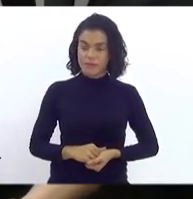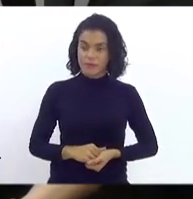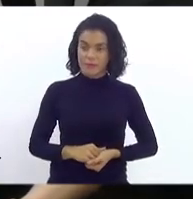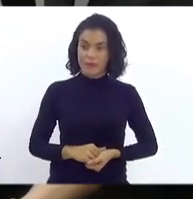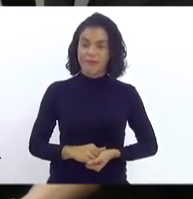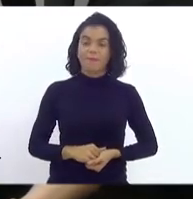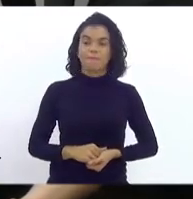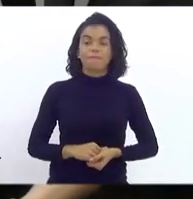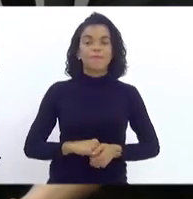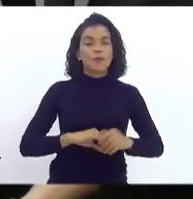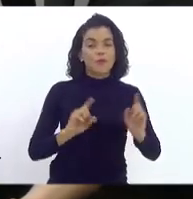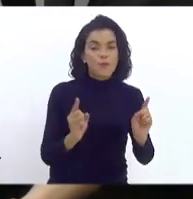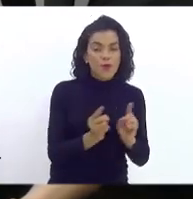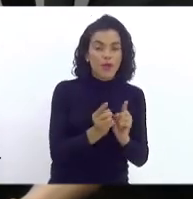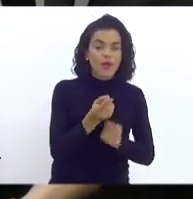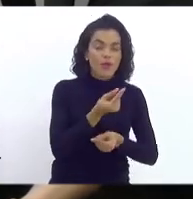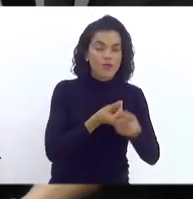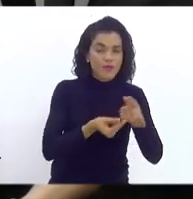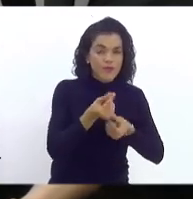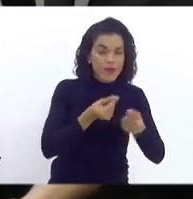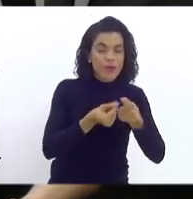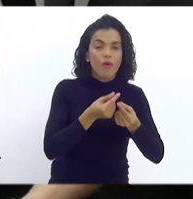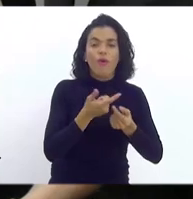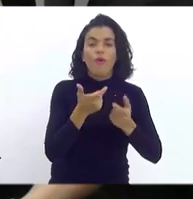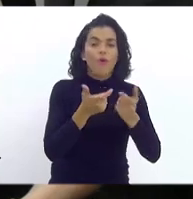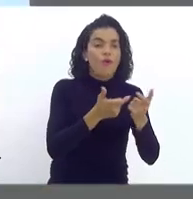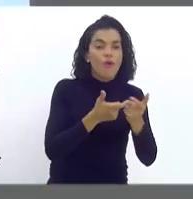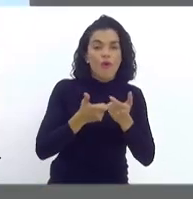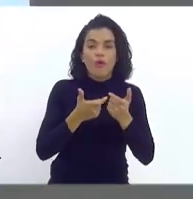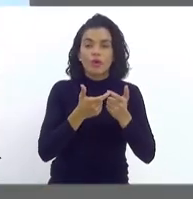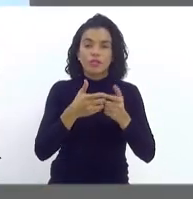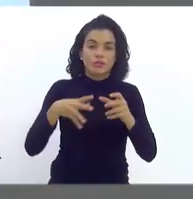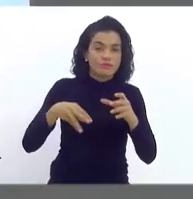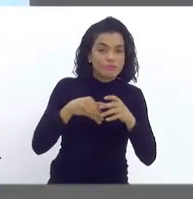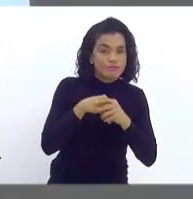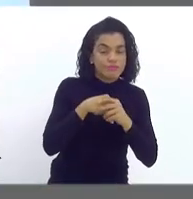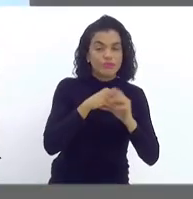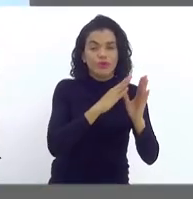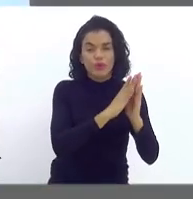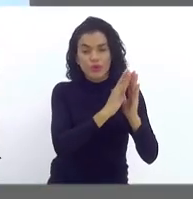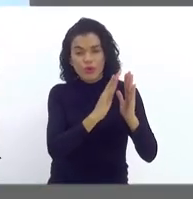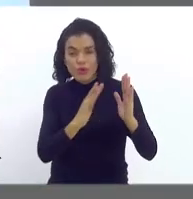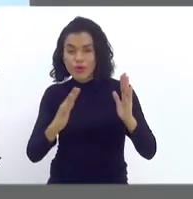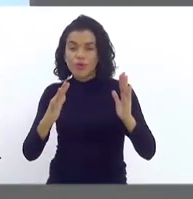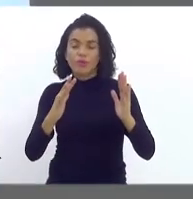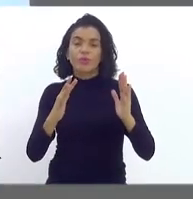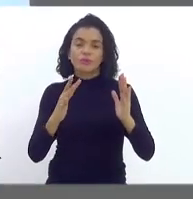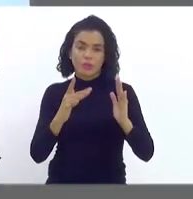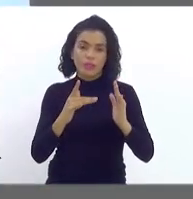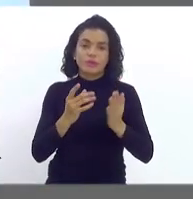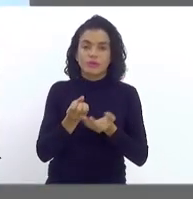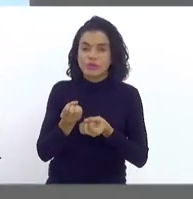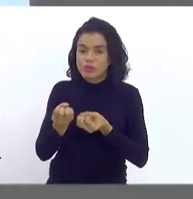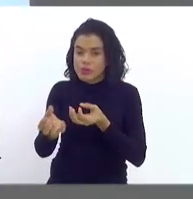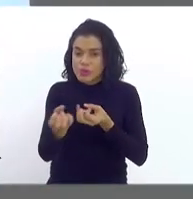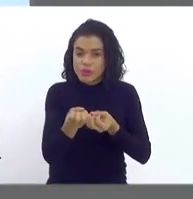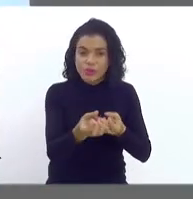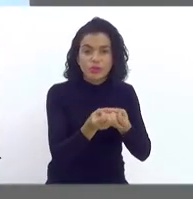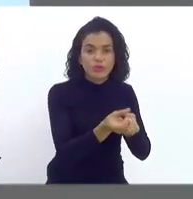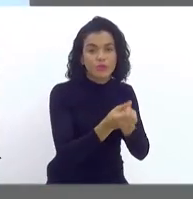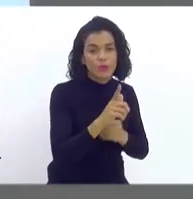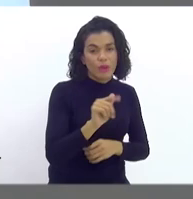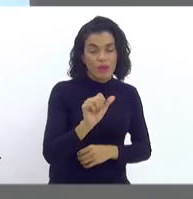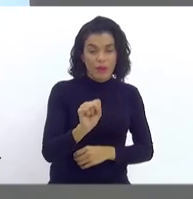um pouquinho da cadeia de valor para ver onde a gente está inserido dentro do processo de distribuição, né?